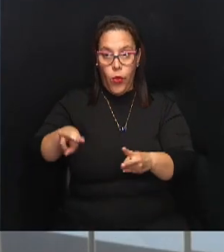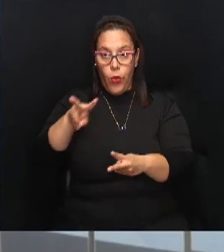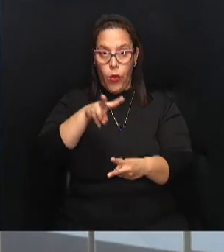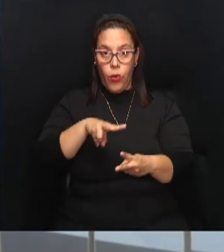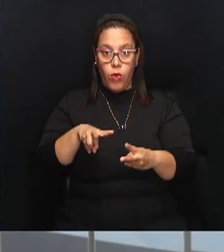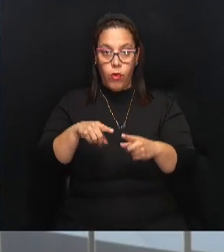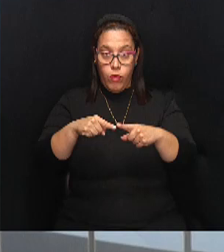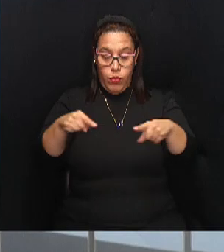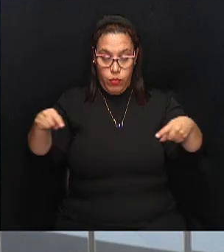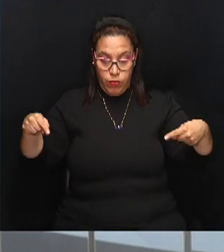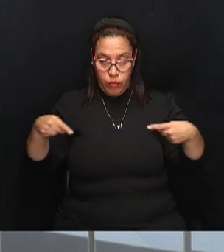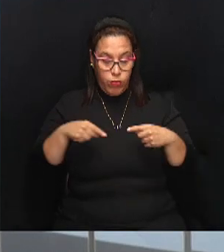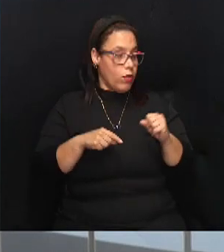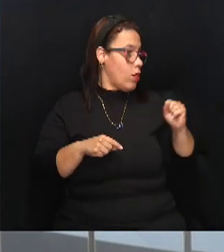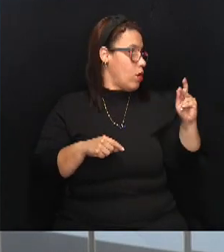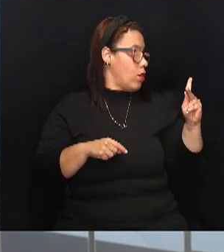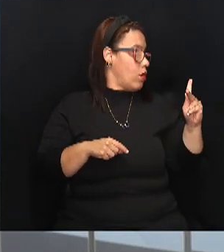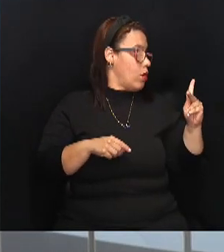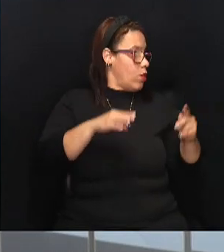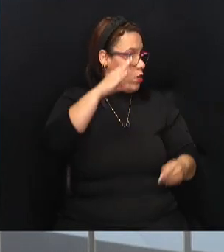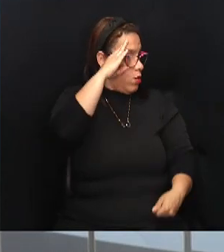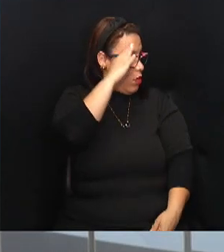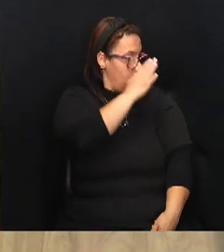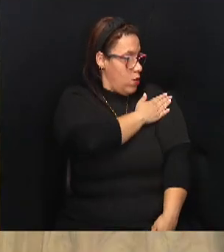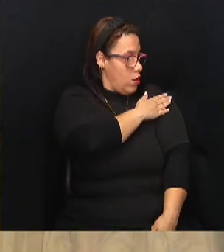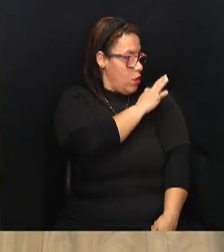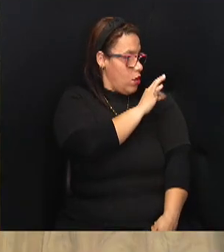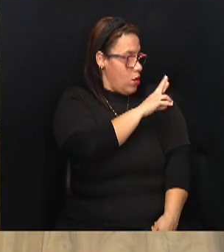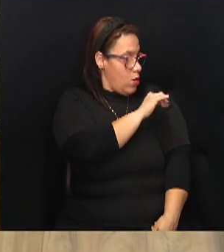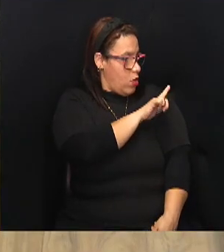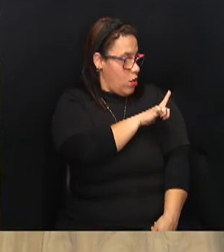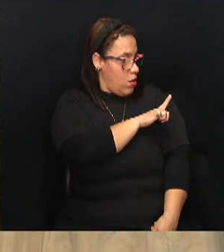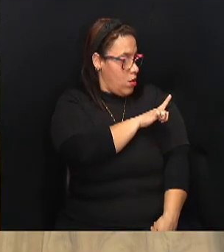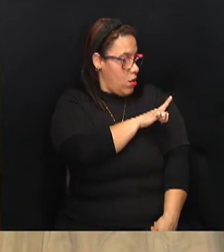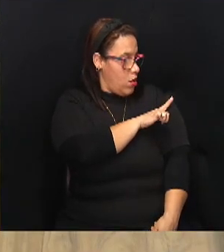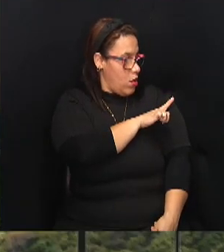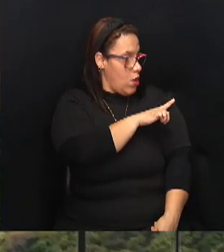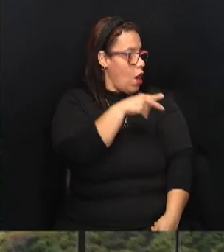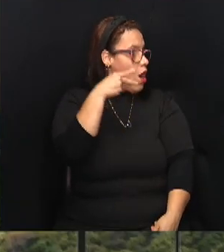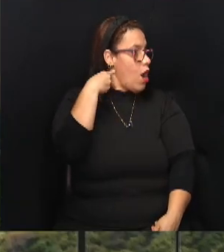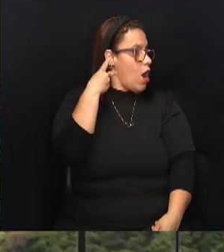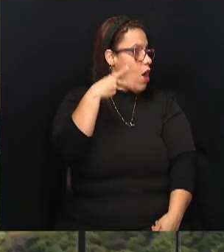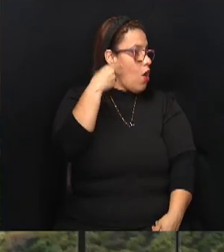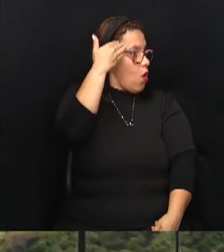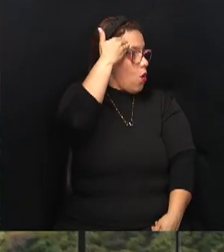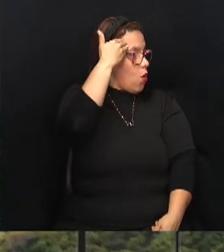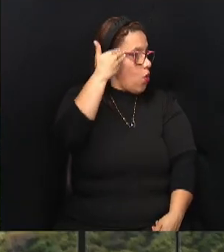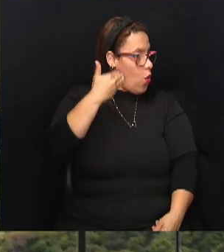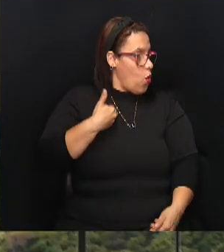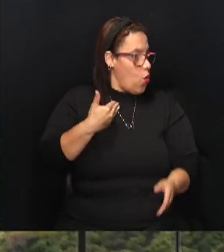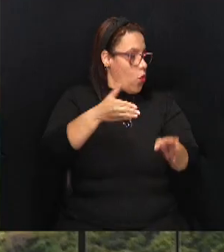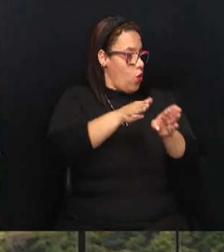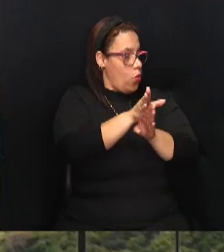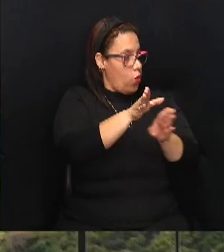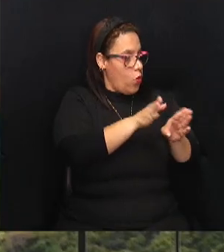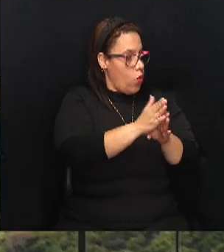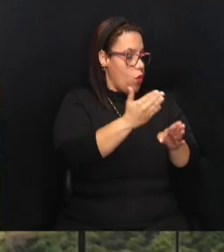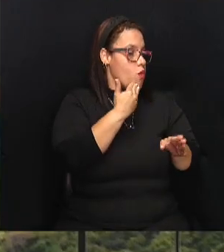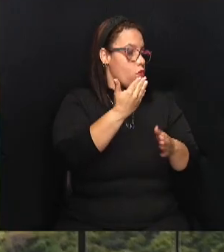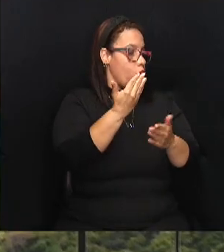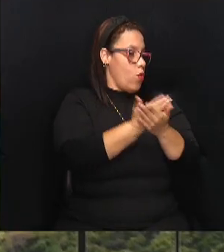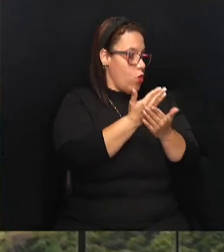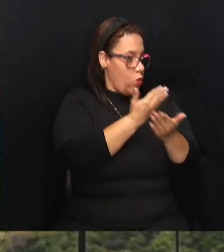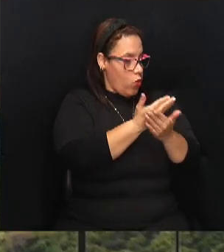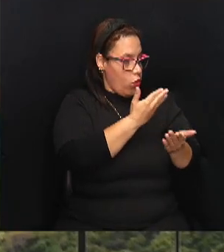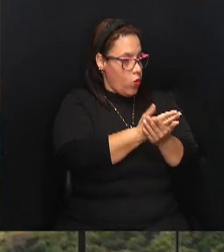solo. Ótimo. Tenente Coronel, recentemente a vereadora Débora Palermo ela fez uma indicação à Prefeitura solicitando estudos